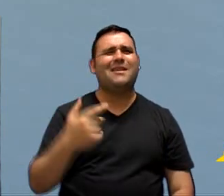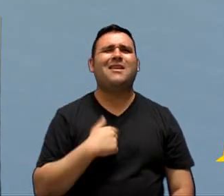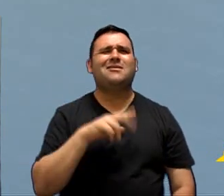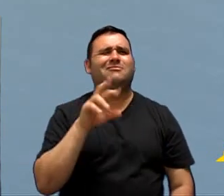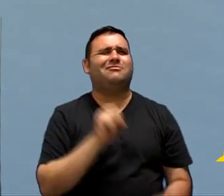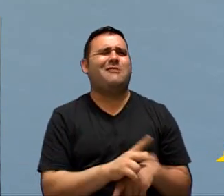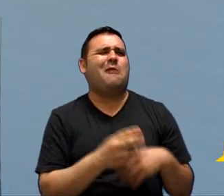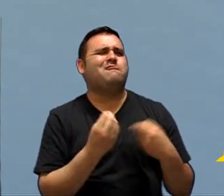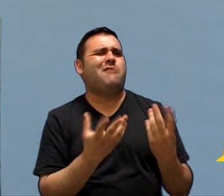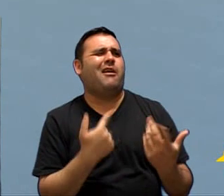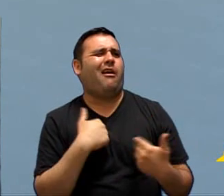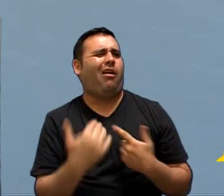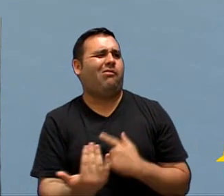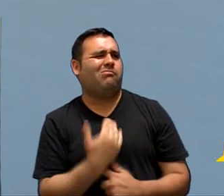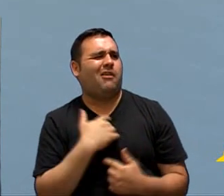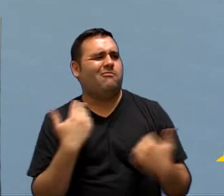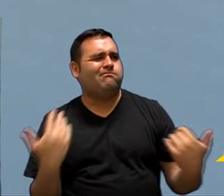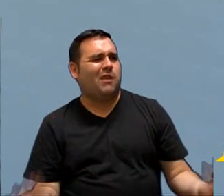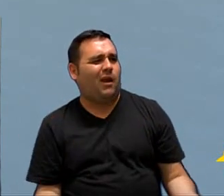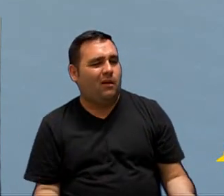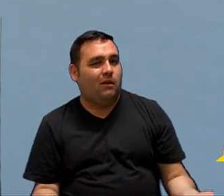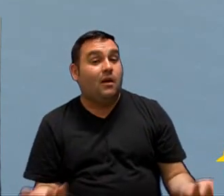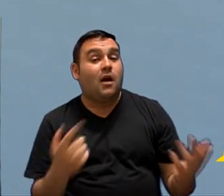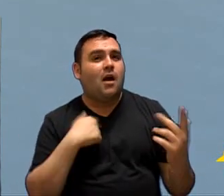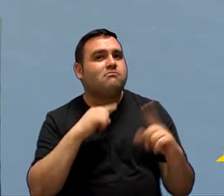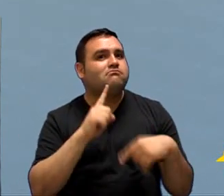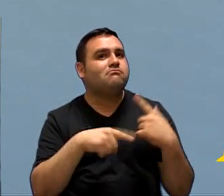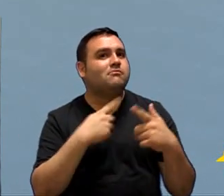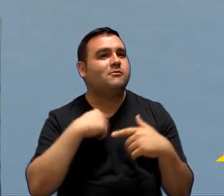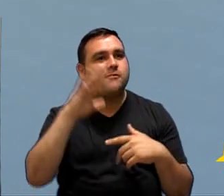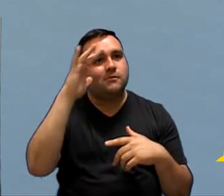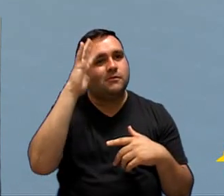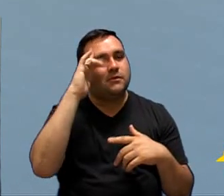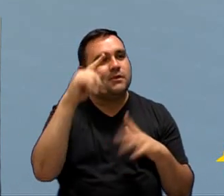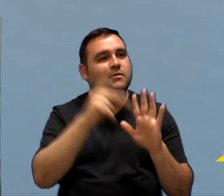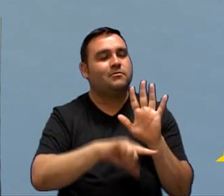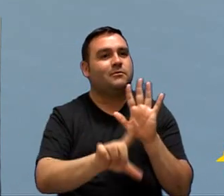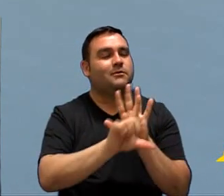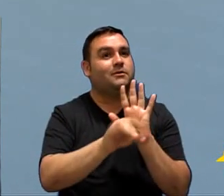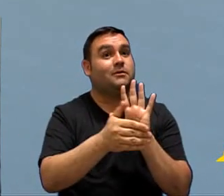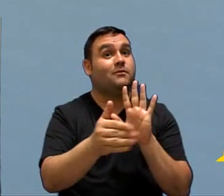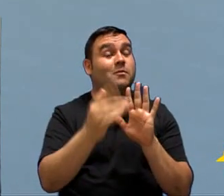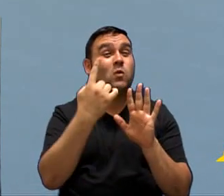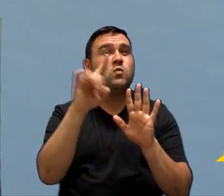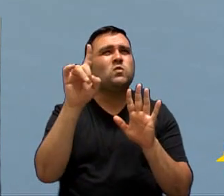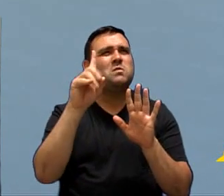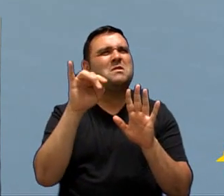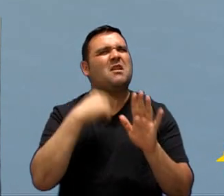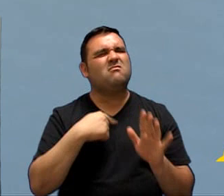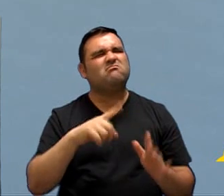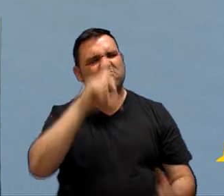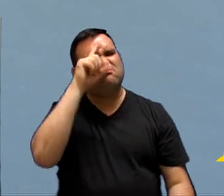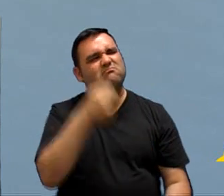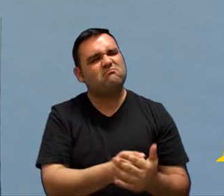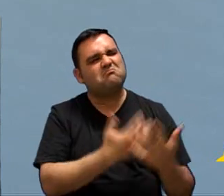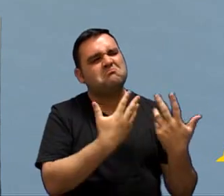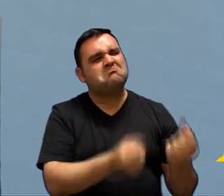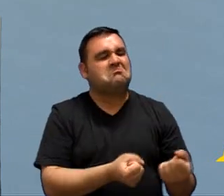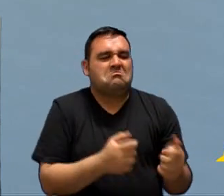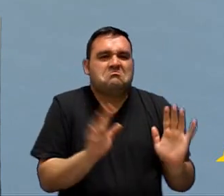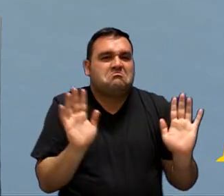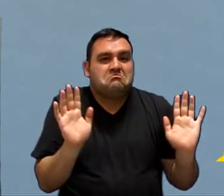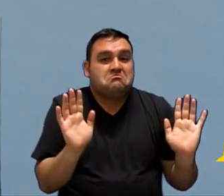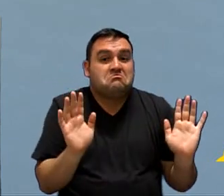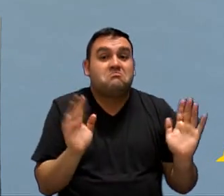eu vou entrar nisso? Ninguém vai votar em mim. Aí, depois, eu tive a ideia do projeto de lei. Aí, no último dia, eu pensei, quer saber, eu vou entrar, não custa